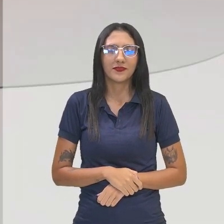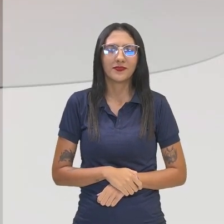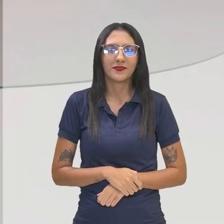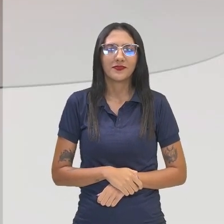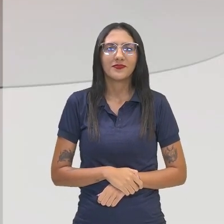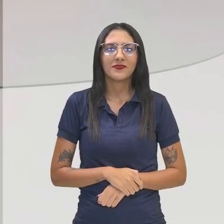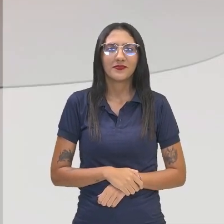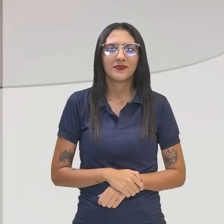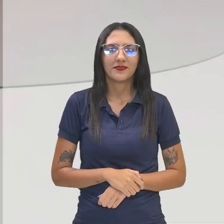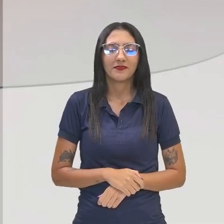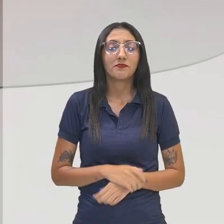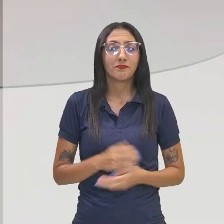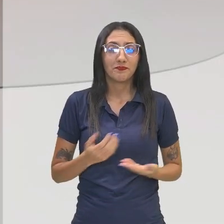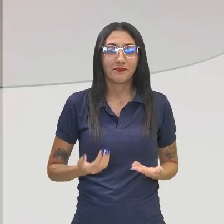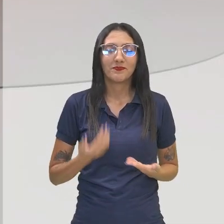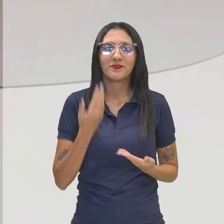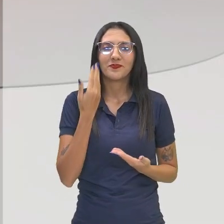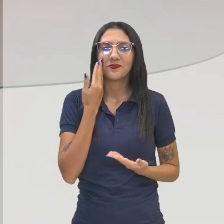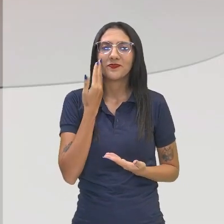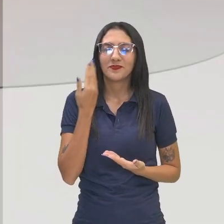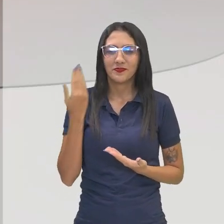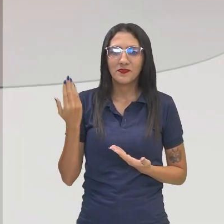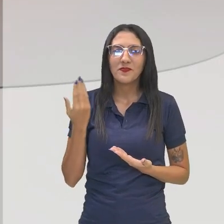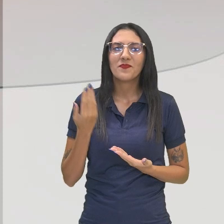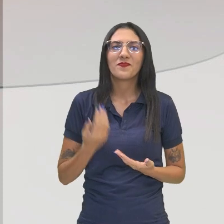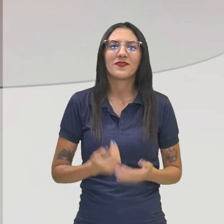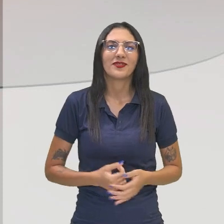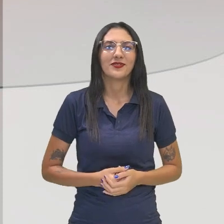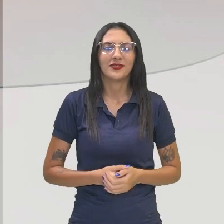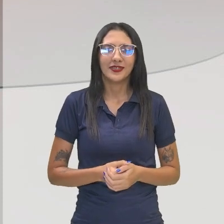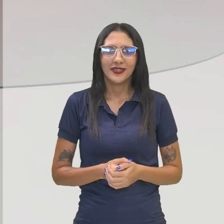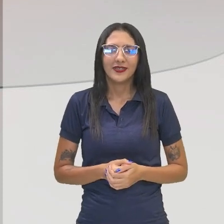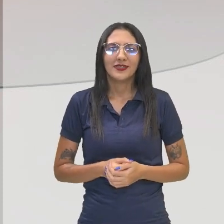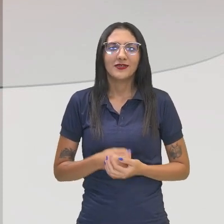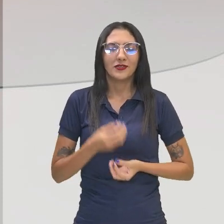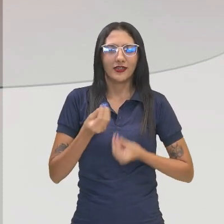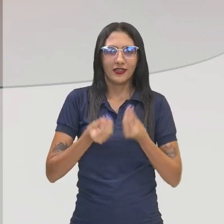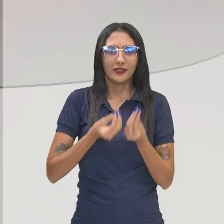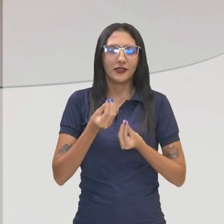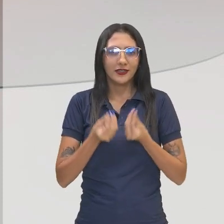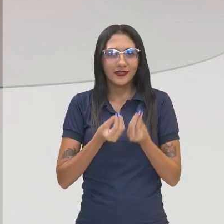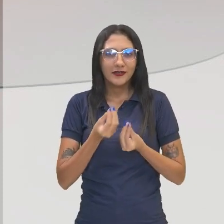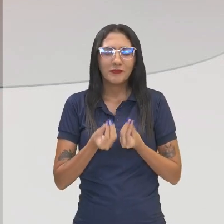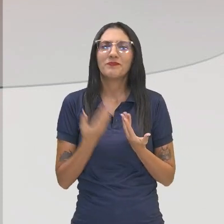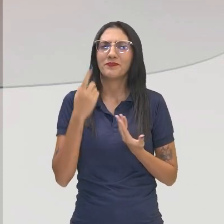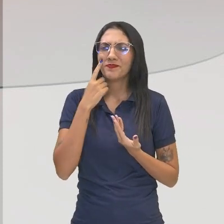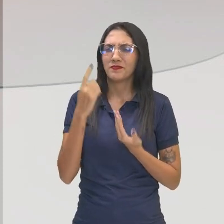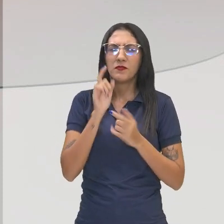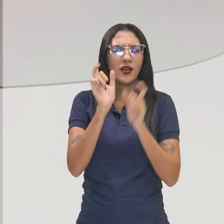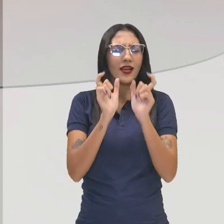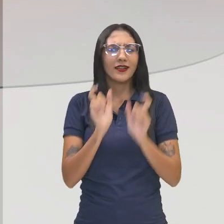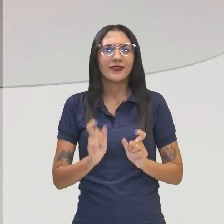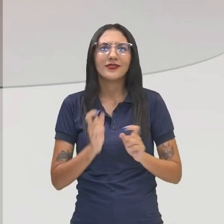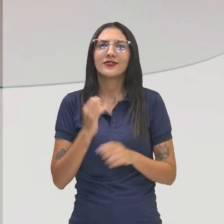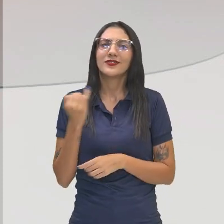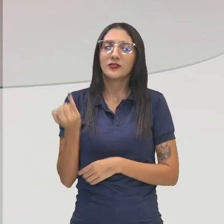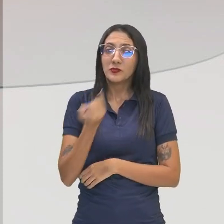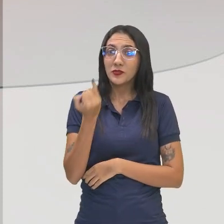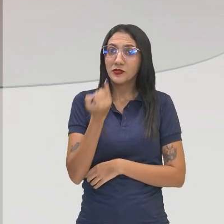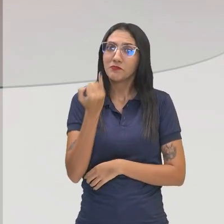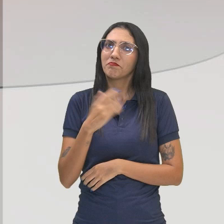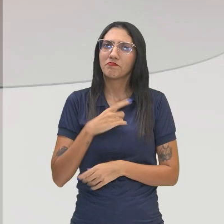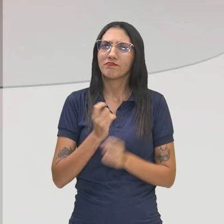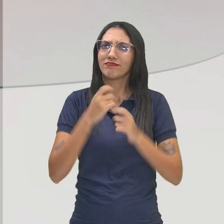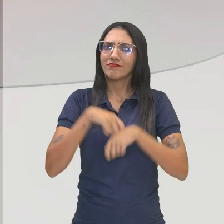Bom, aqui nós temos diversos termos muito importantes para que nós